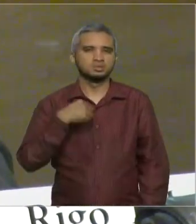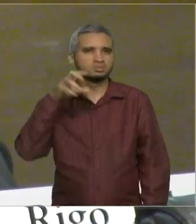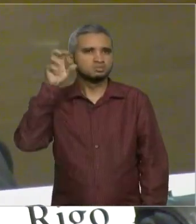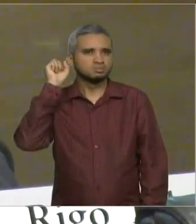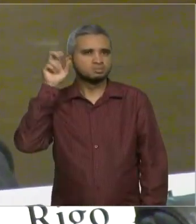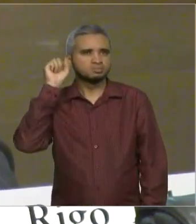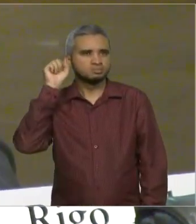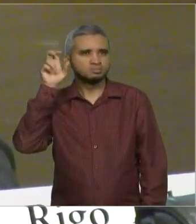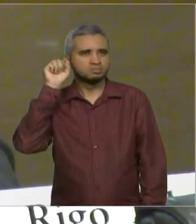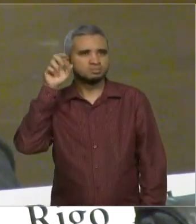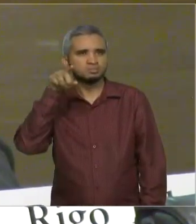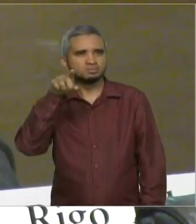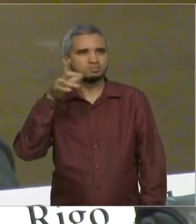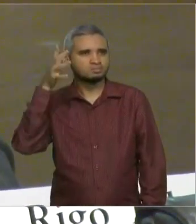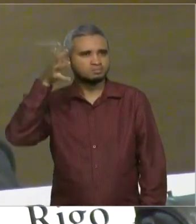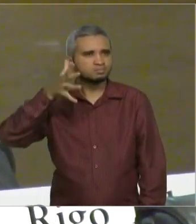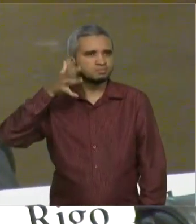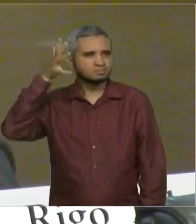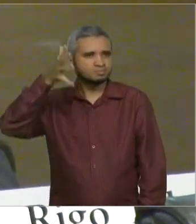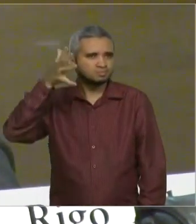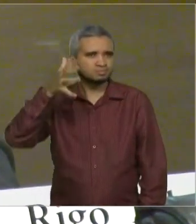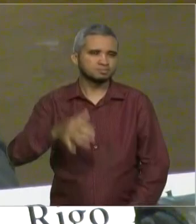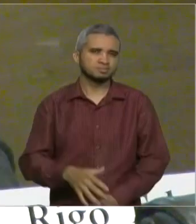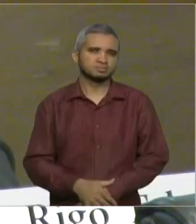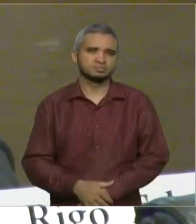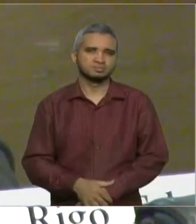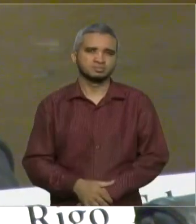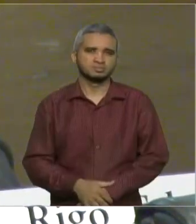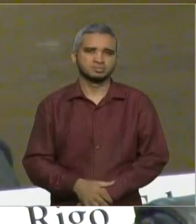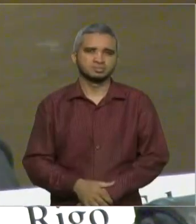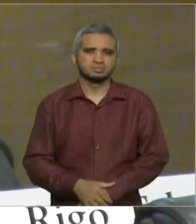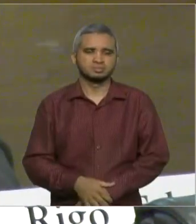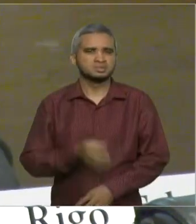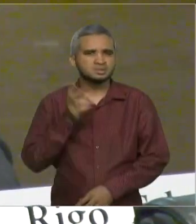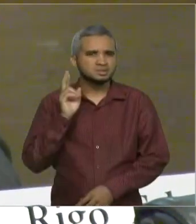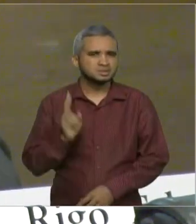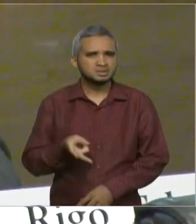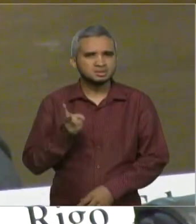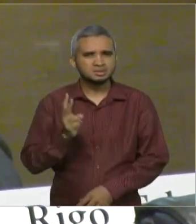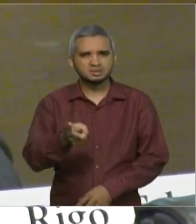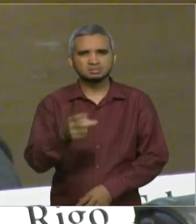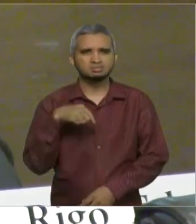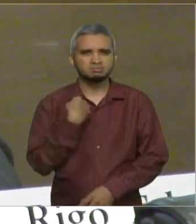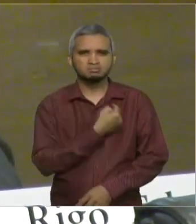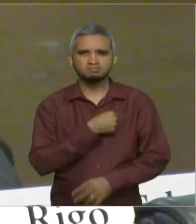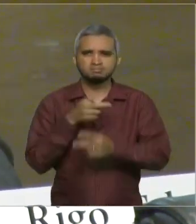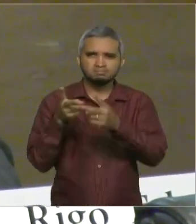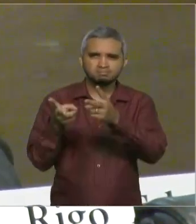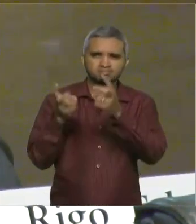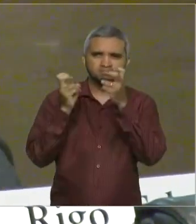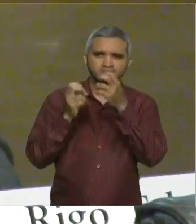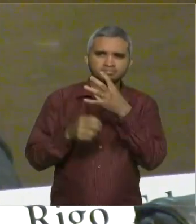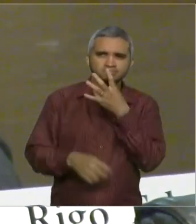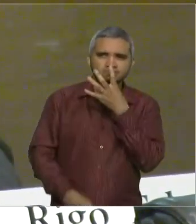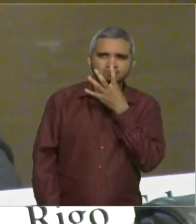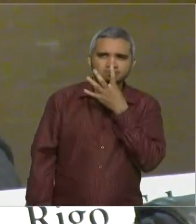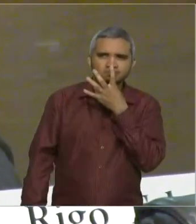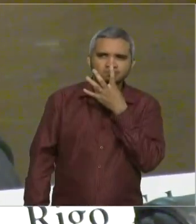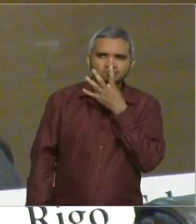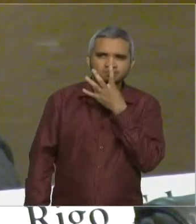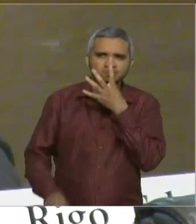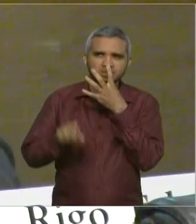pronunciamento de Vossa Excelência, e cada vez que a gente olha e ouve o seu pronunciamento, se emociona mais